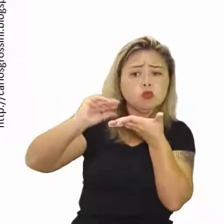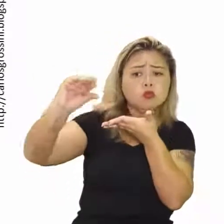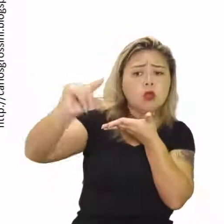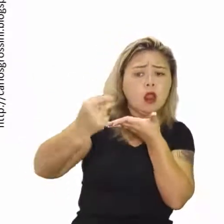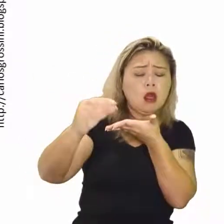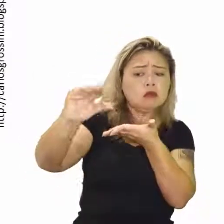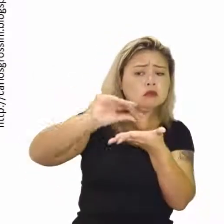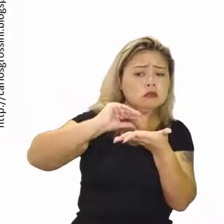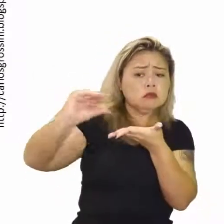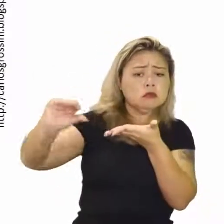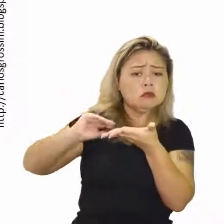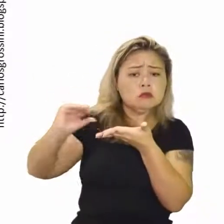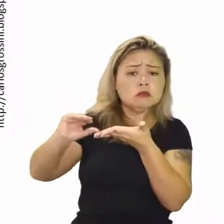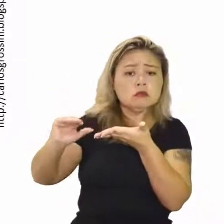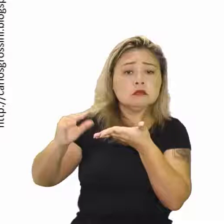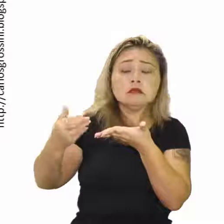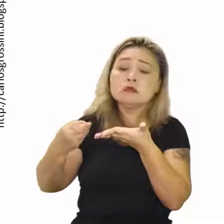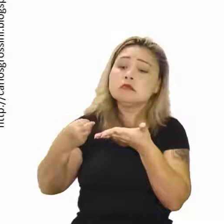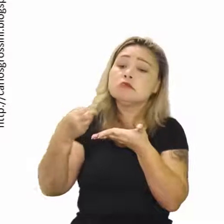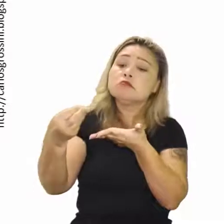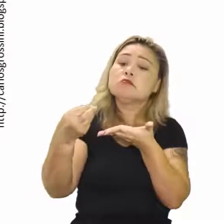recursos foram destinados,